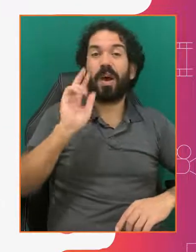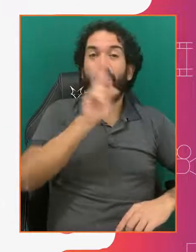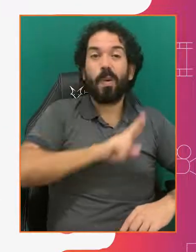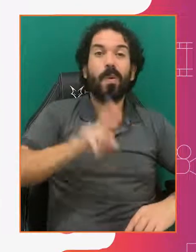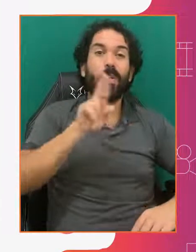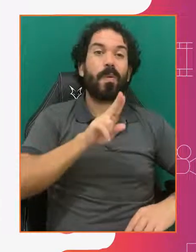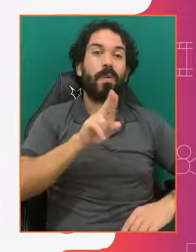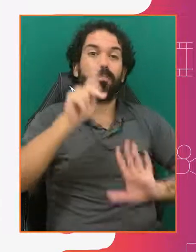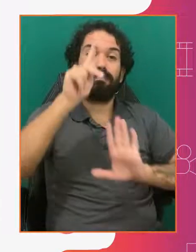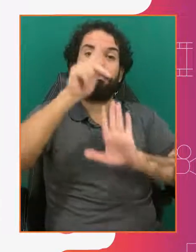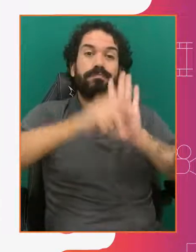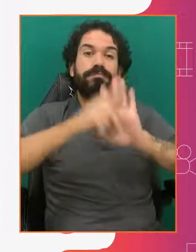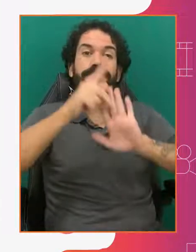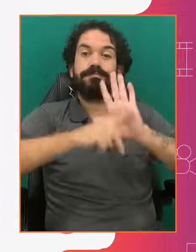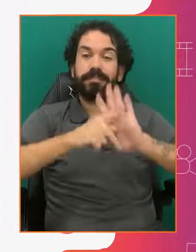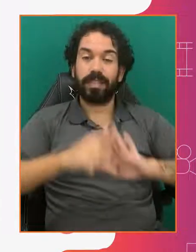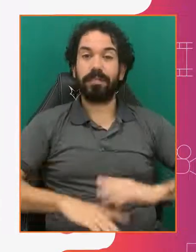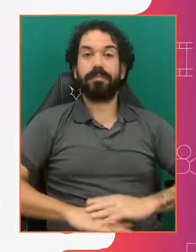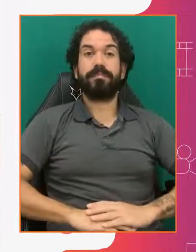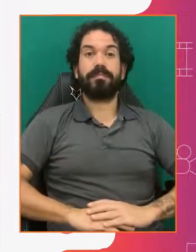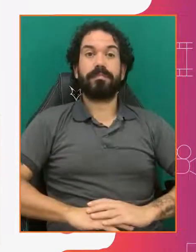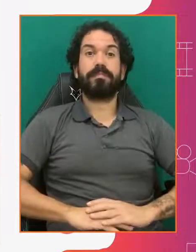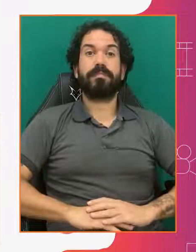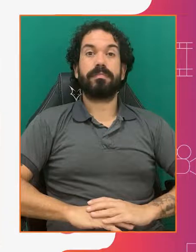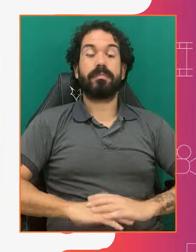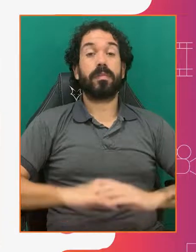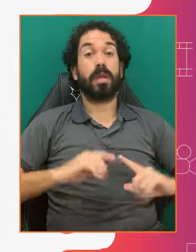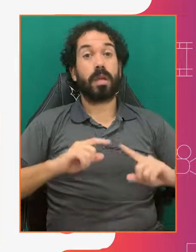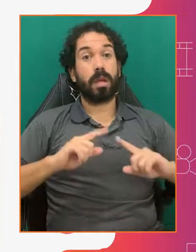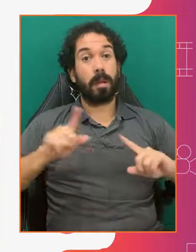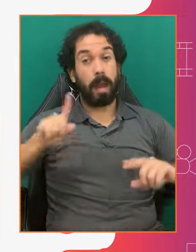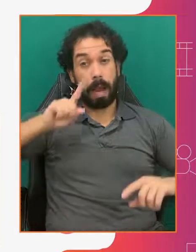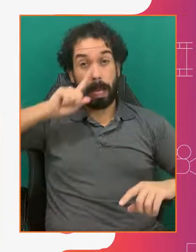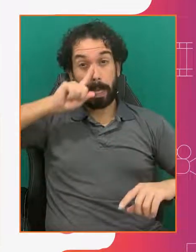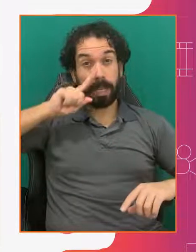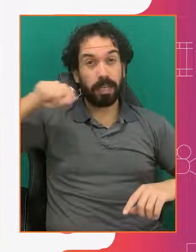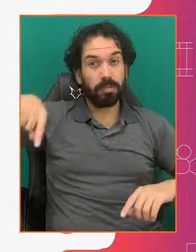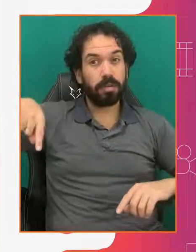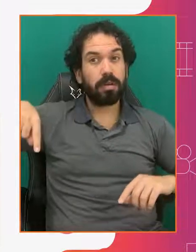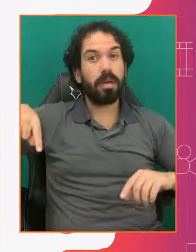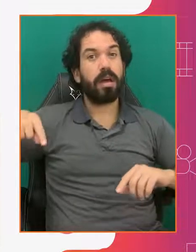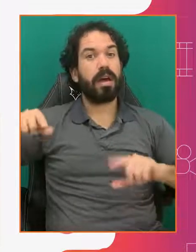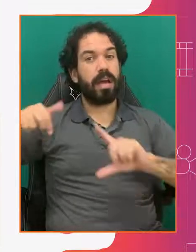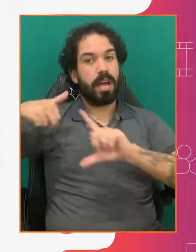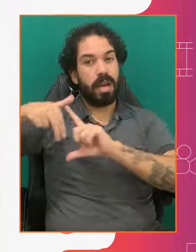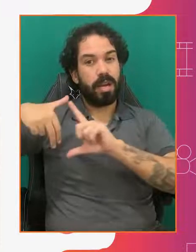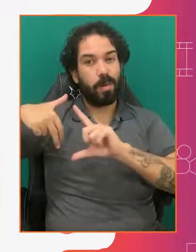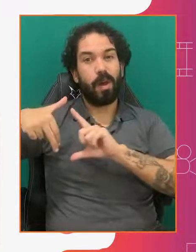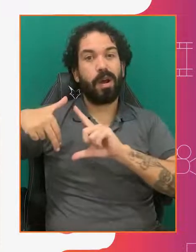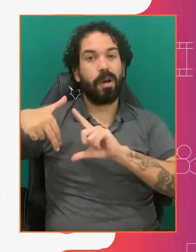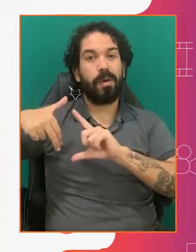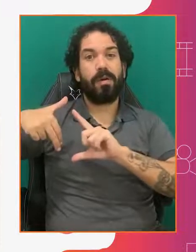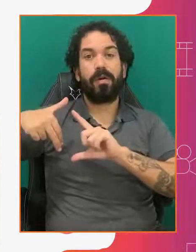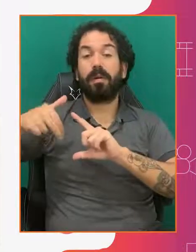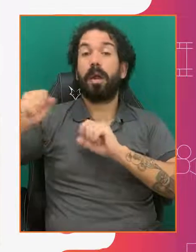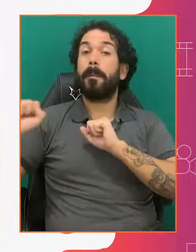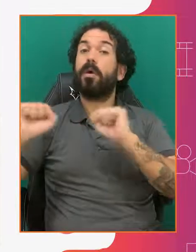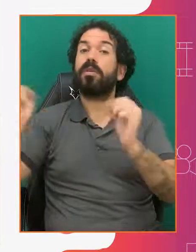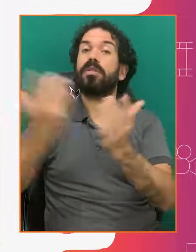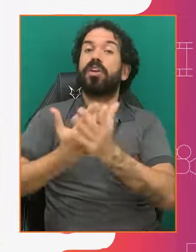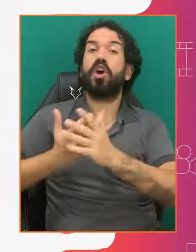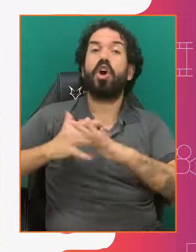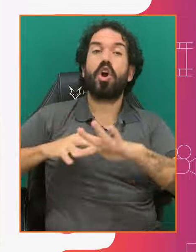em trabalhar o planejamento. Mas o risco que se corre nesse tipo de animação é que